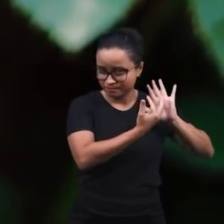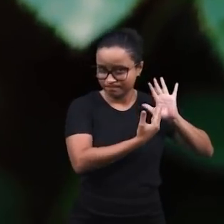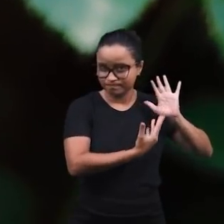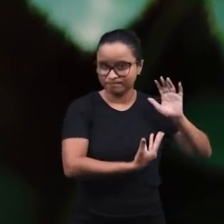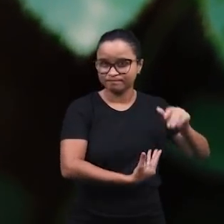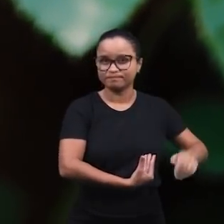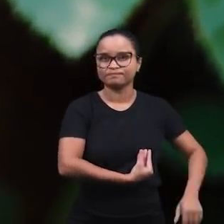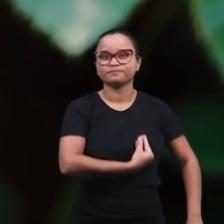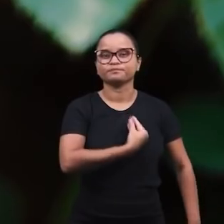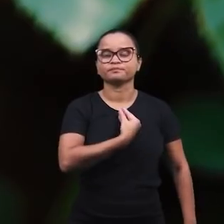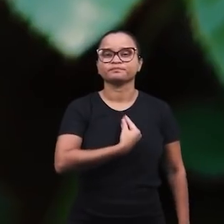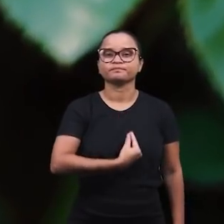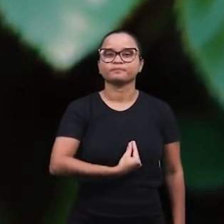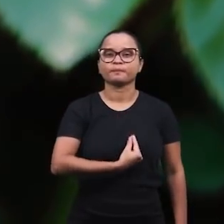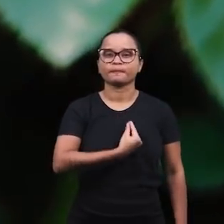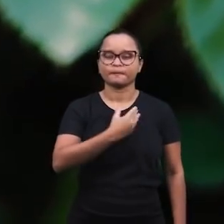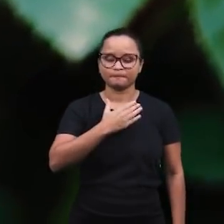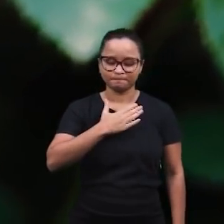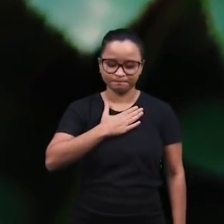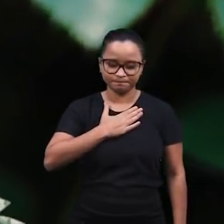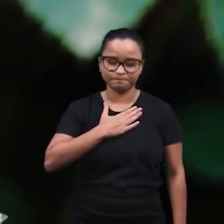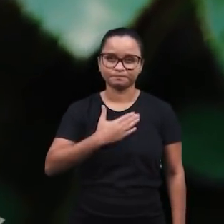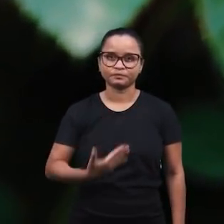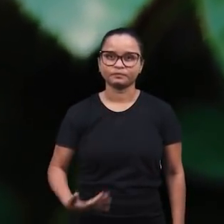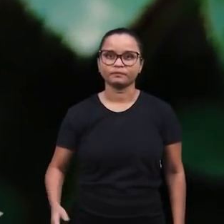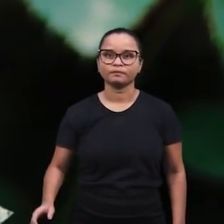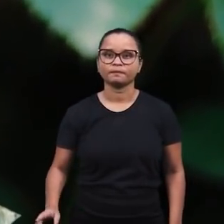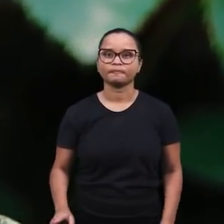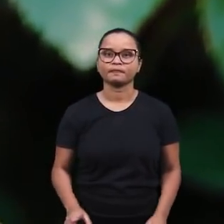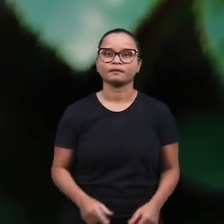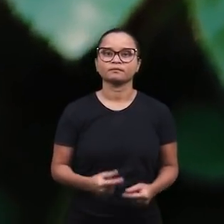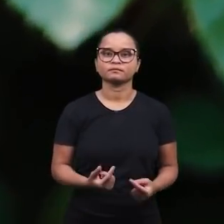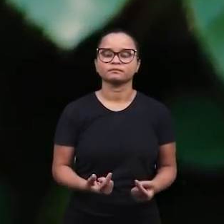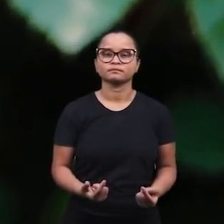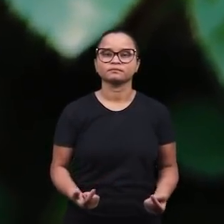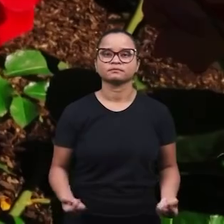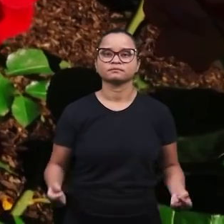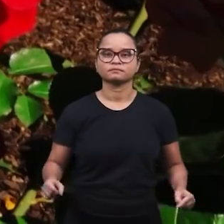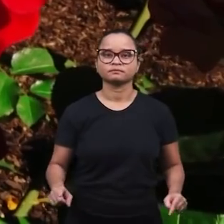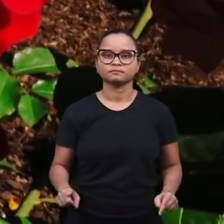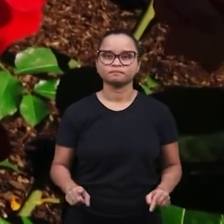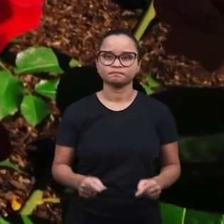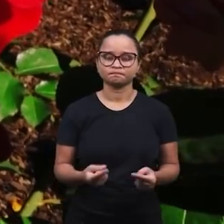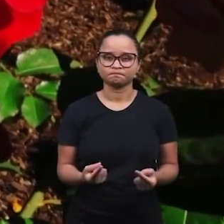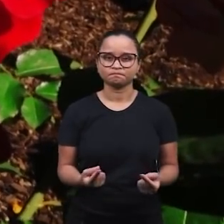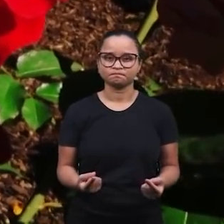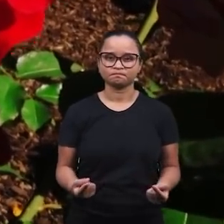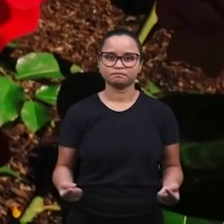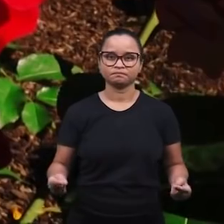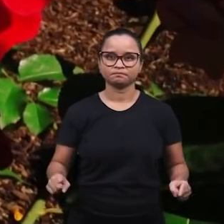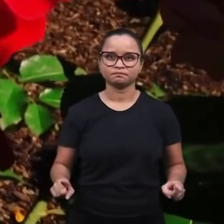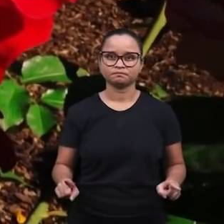Derrama do teu sangue sobre mim.